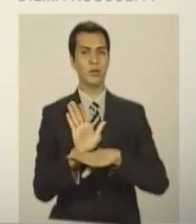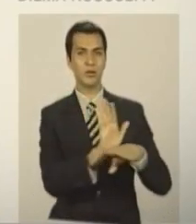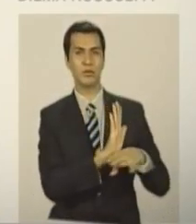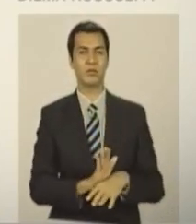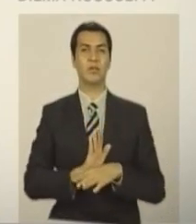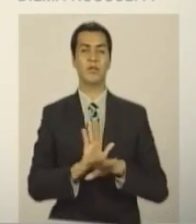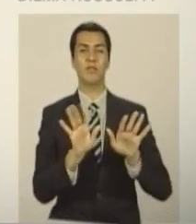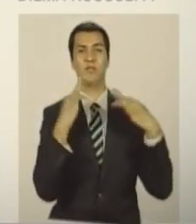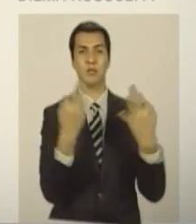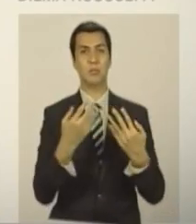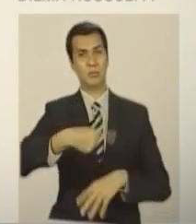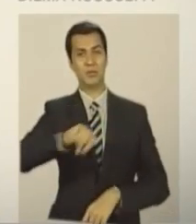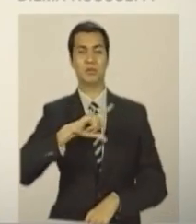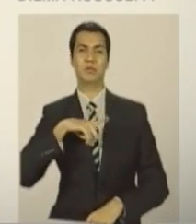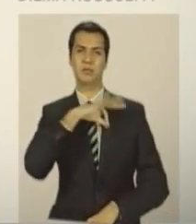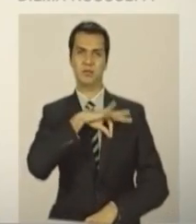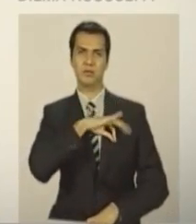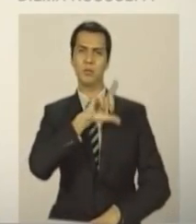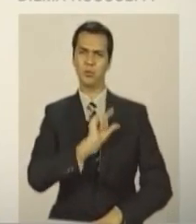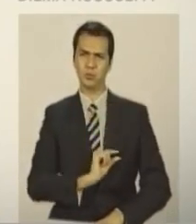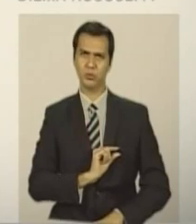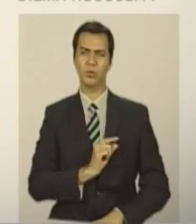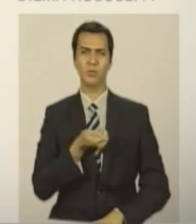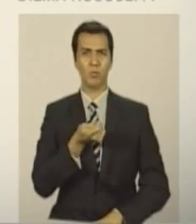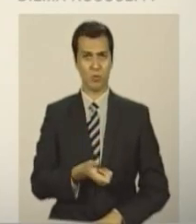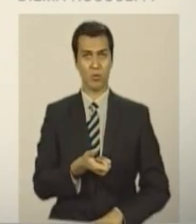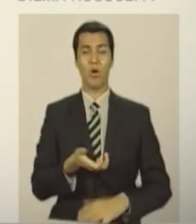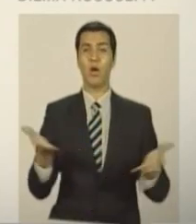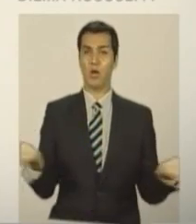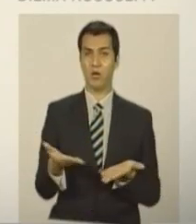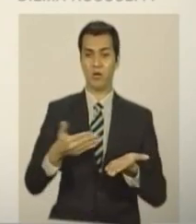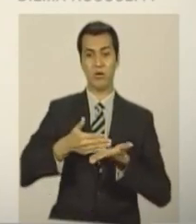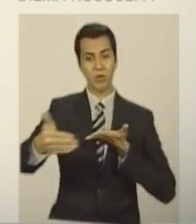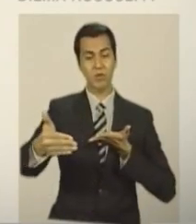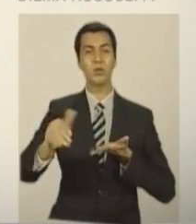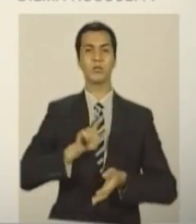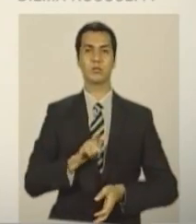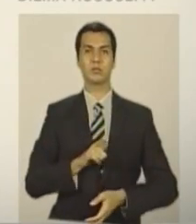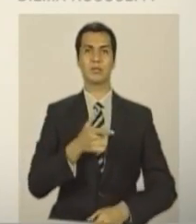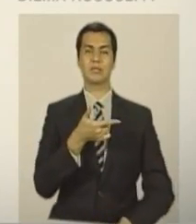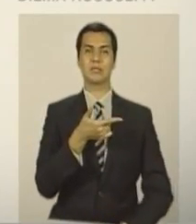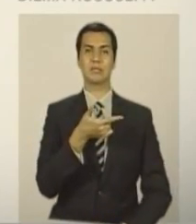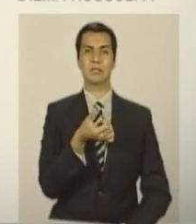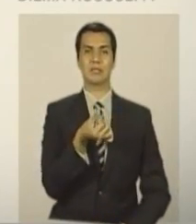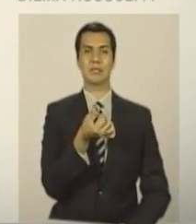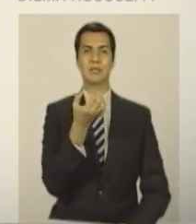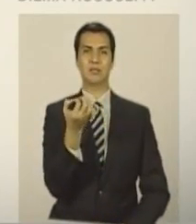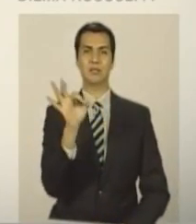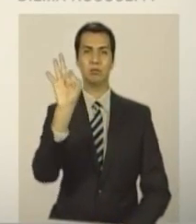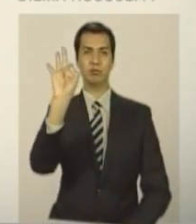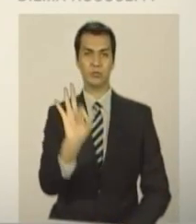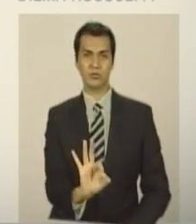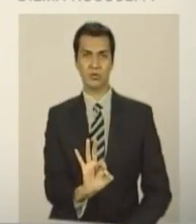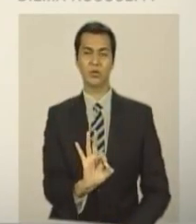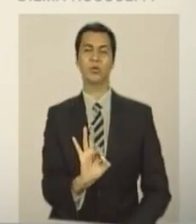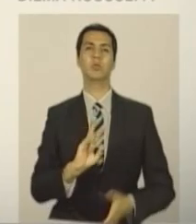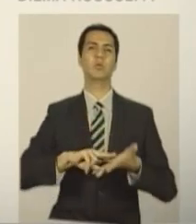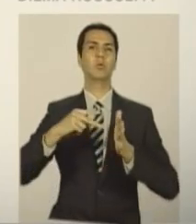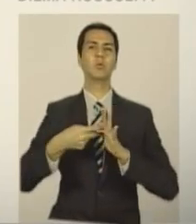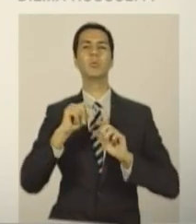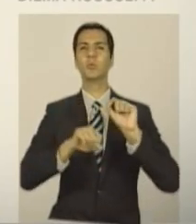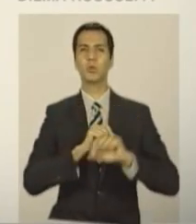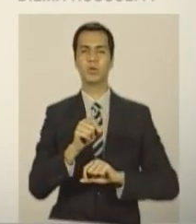60% das moradias construídas na segunda etapa do Minha Casa, Minha Vida, ou seja,